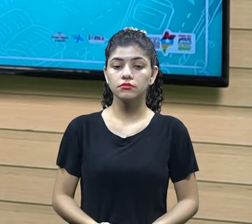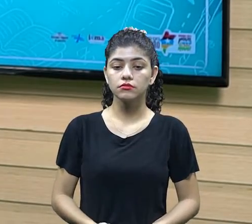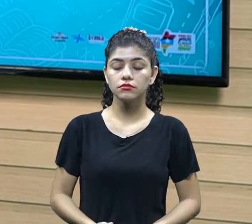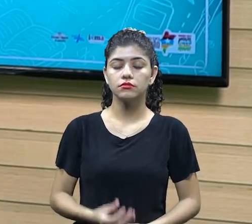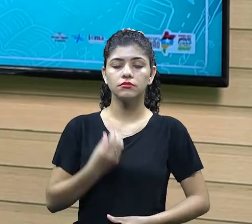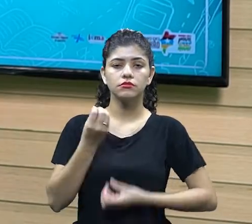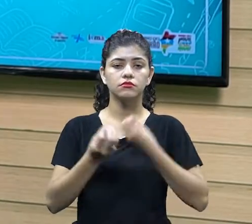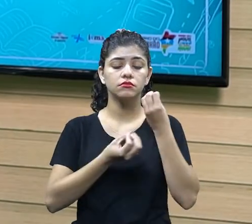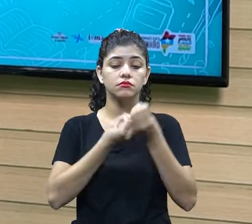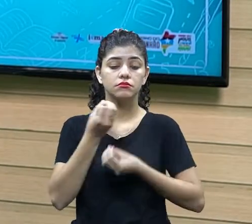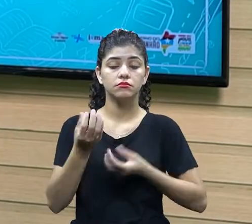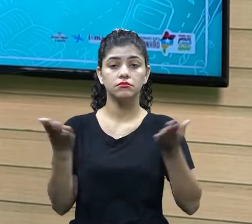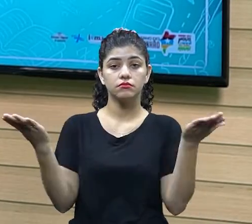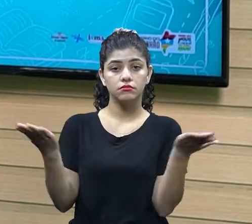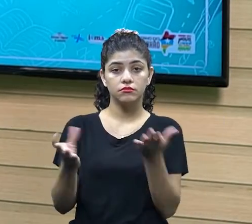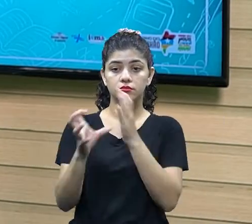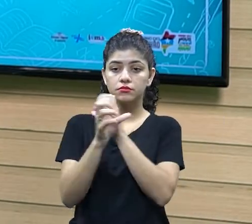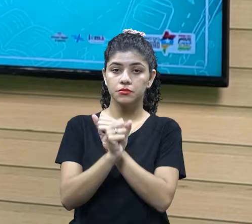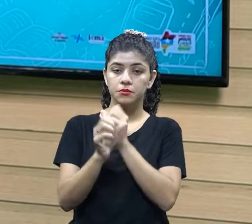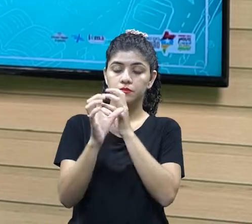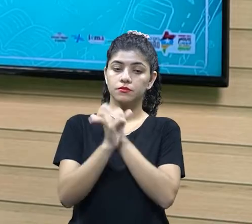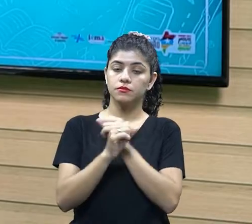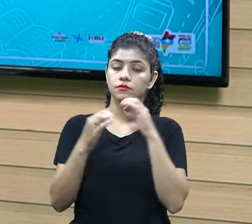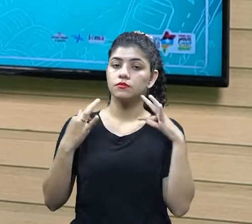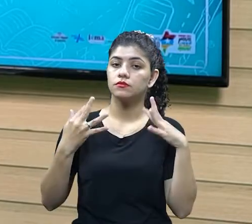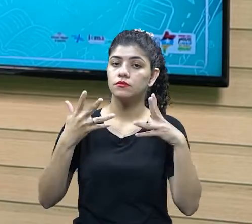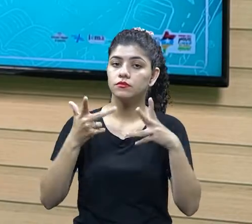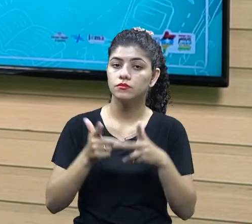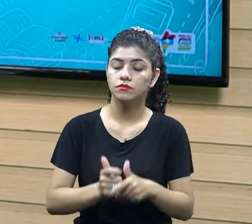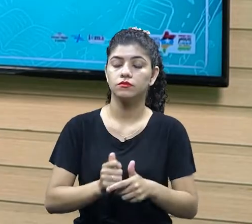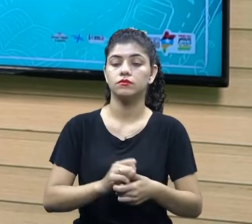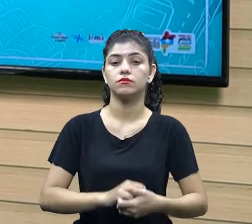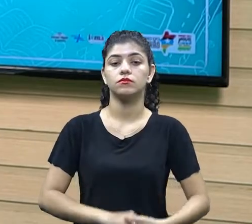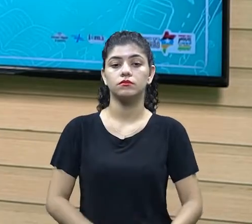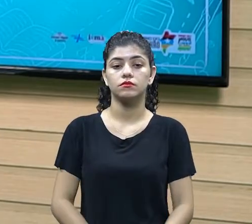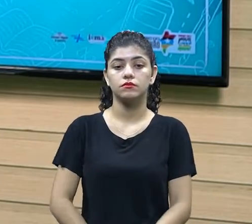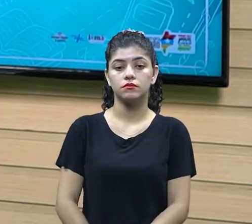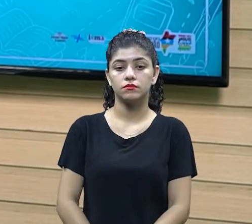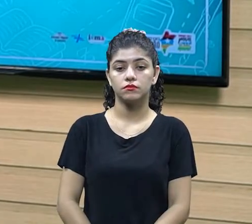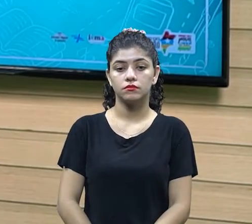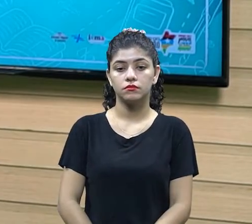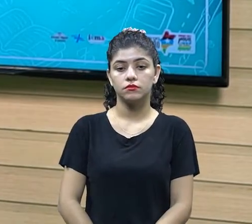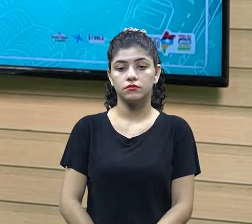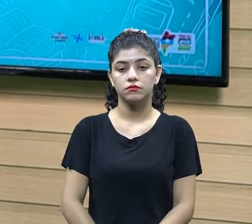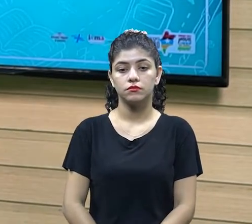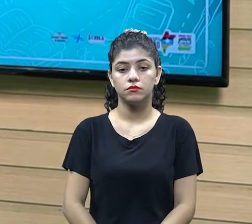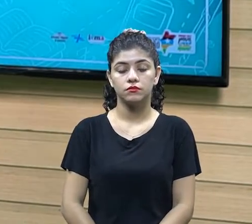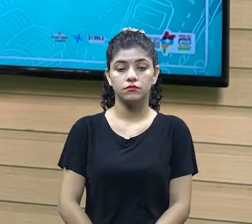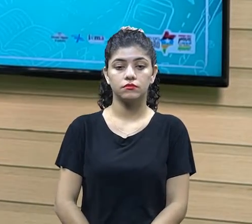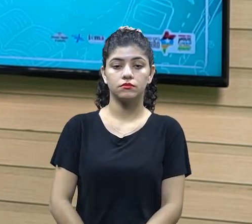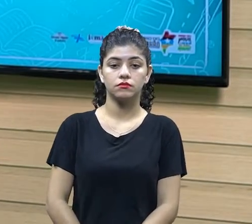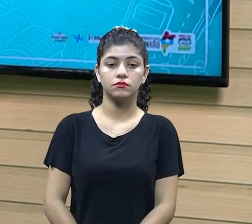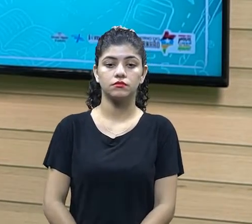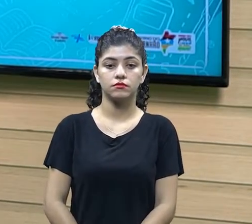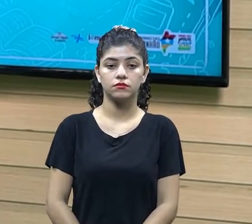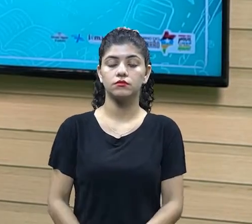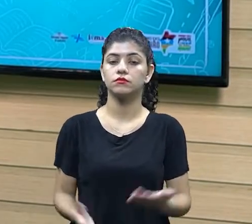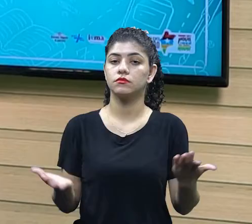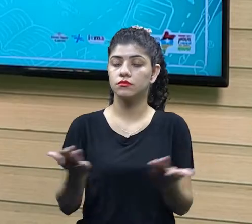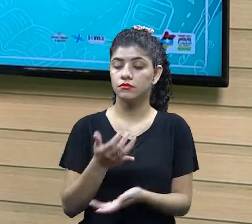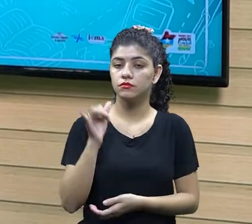ou prejuízo. Como, professor? Apurando as receitas, os custos e despesas. Como nesse